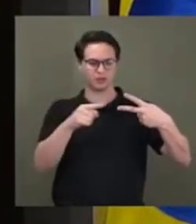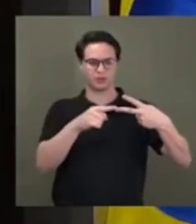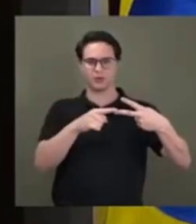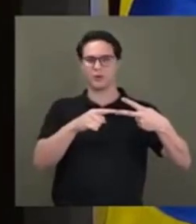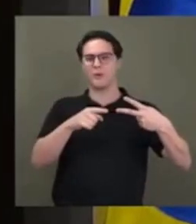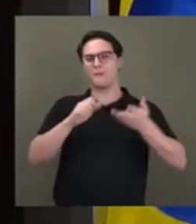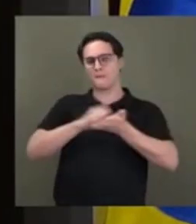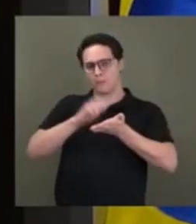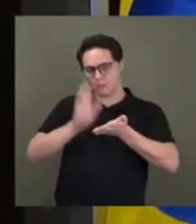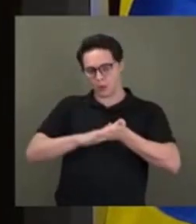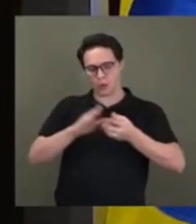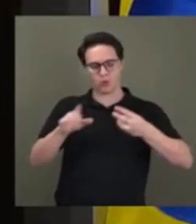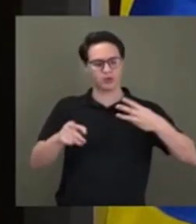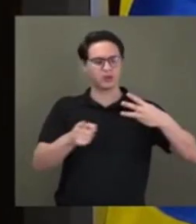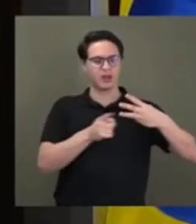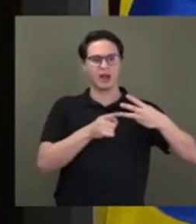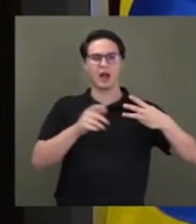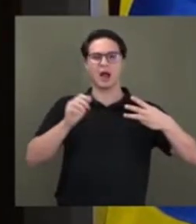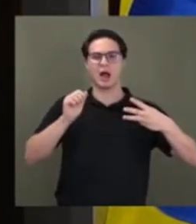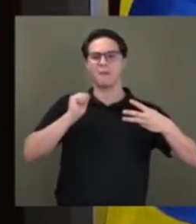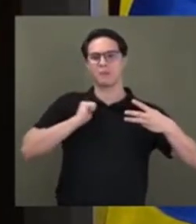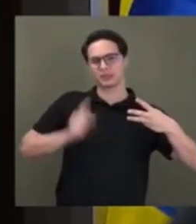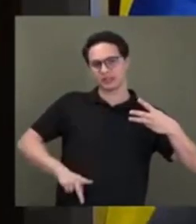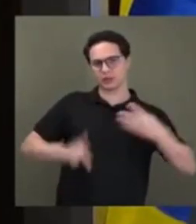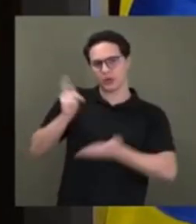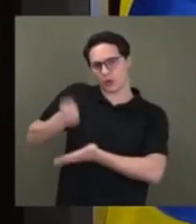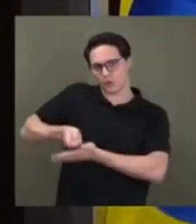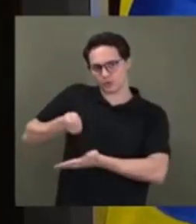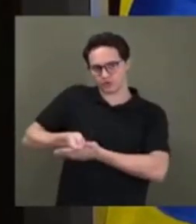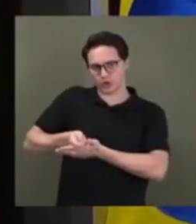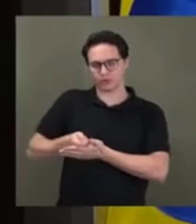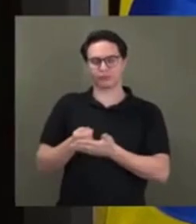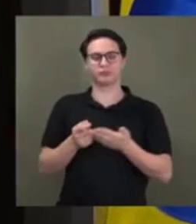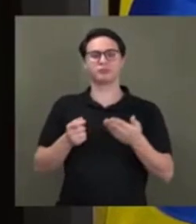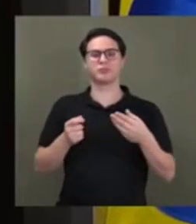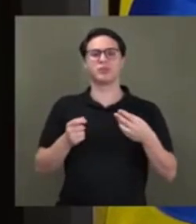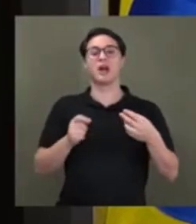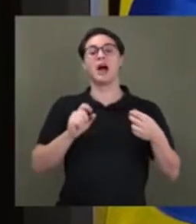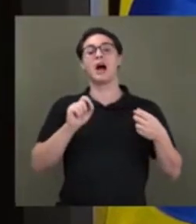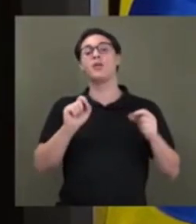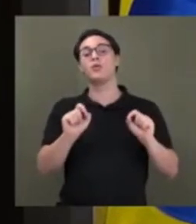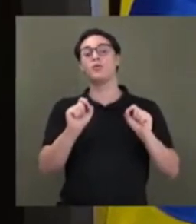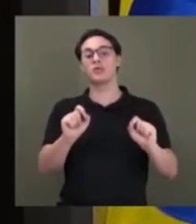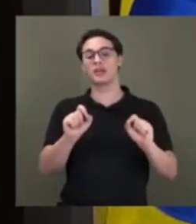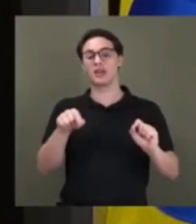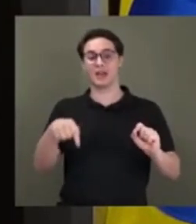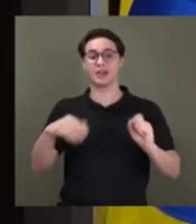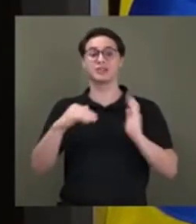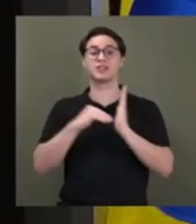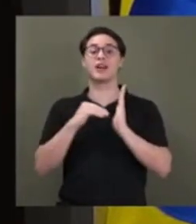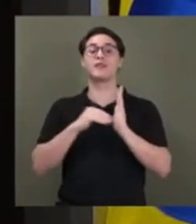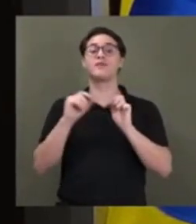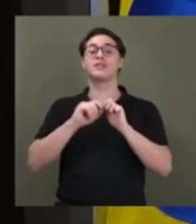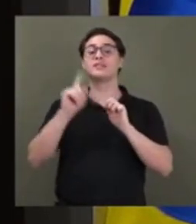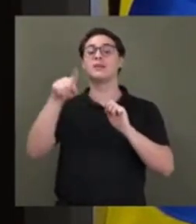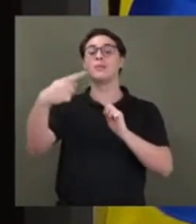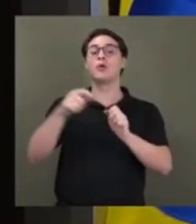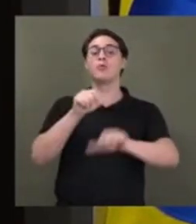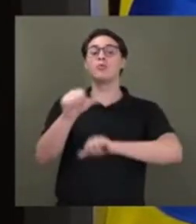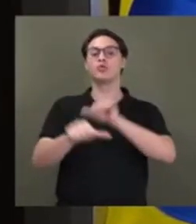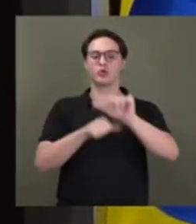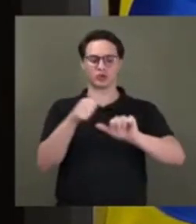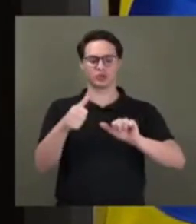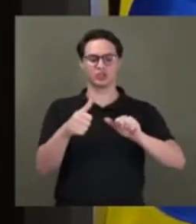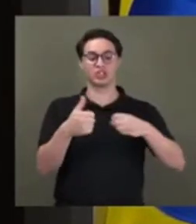no 103b. O que fez o Constituinte derivado, ou seja, o Senado e a Câmara? Retirou